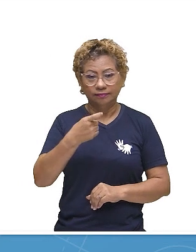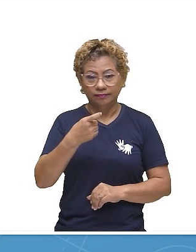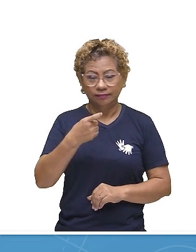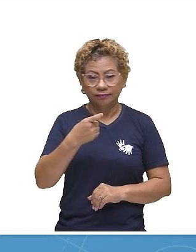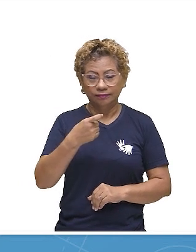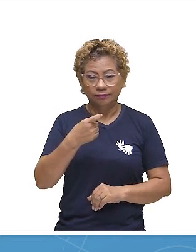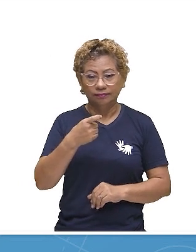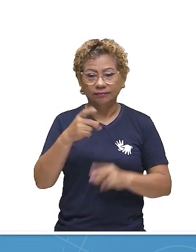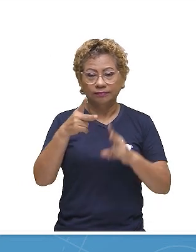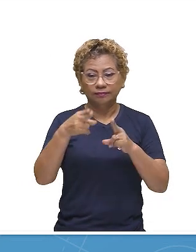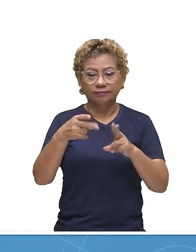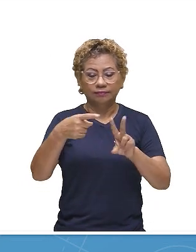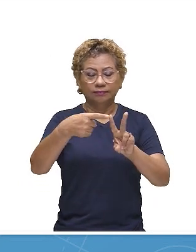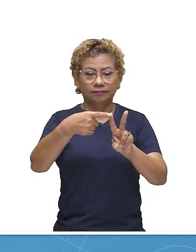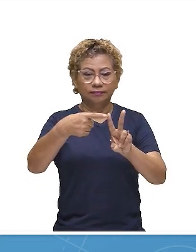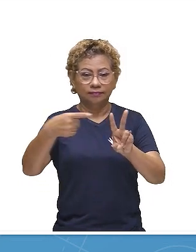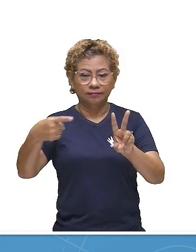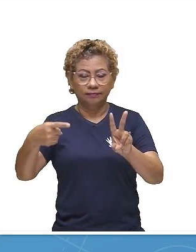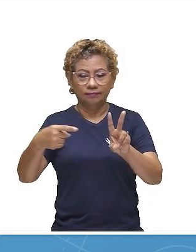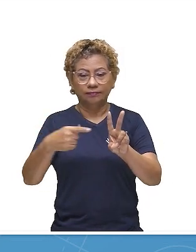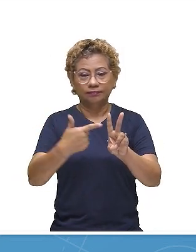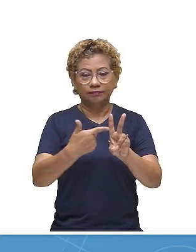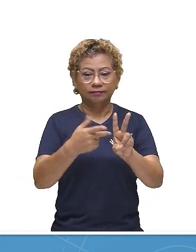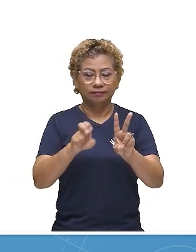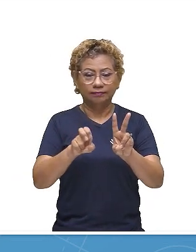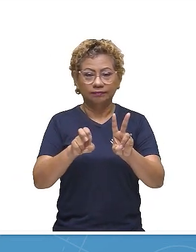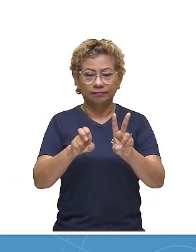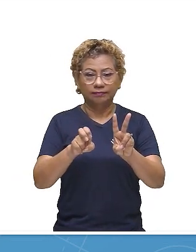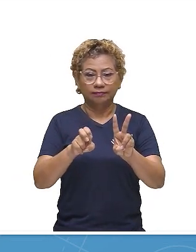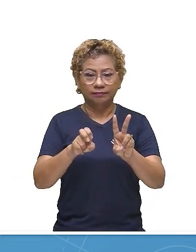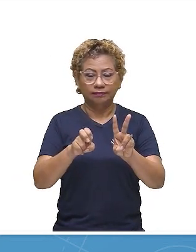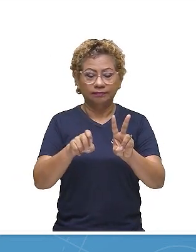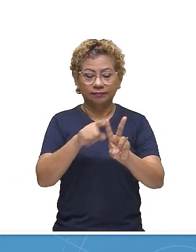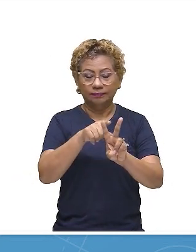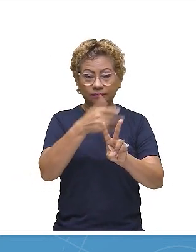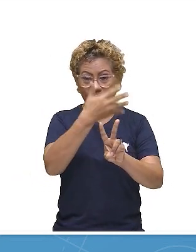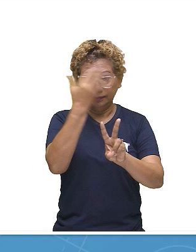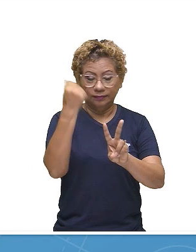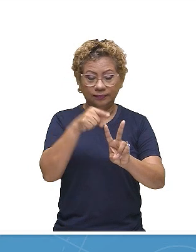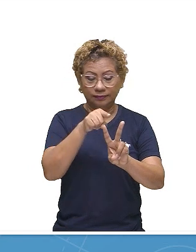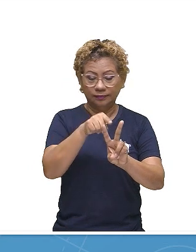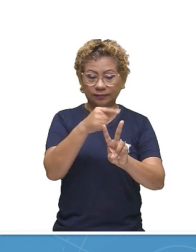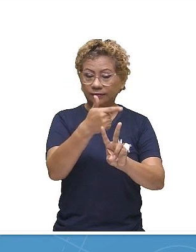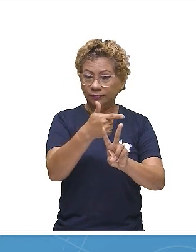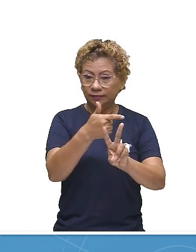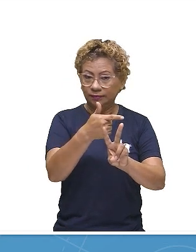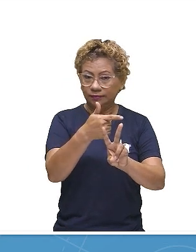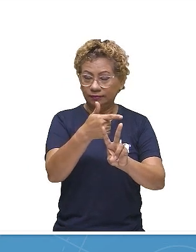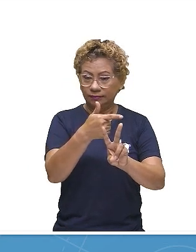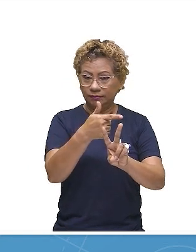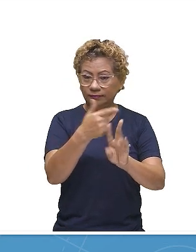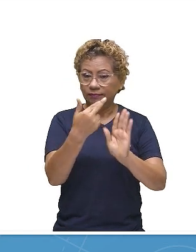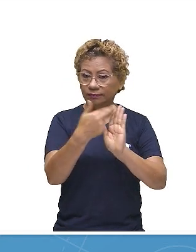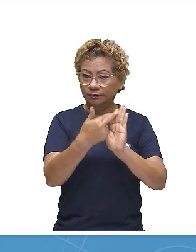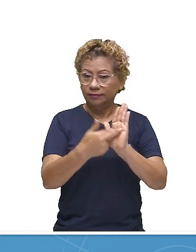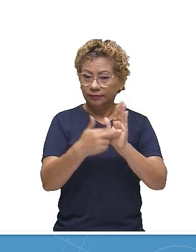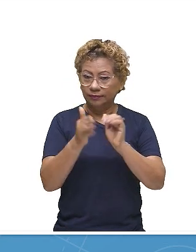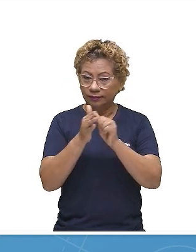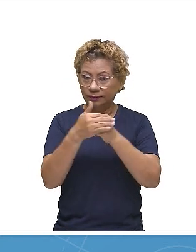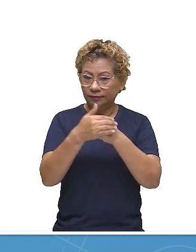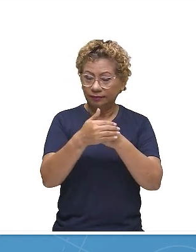ser igual a raiz quadrada de 25. Por quê? Eu tenho que ter um número que é elevado ao quadrado, que nesse caso é o